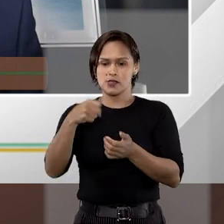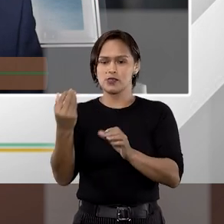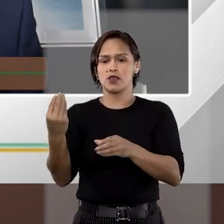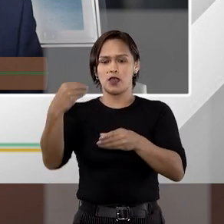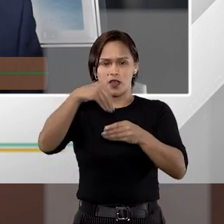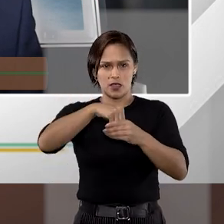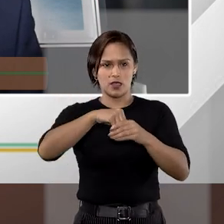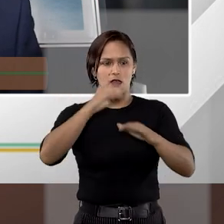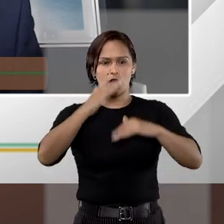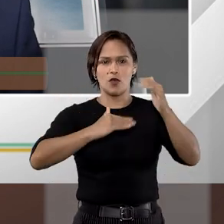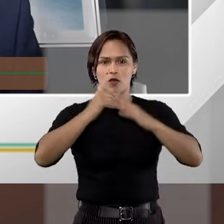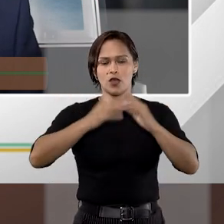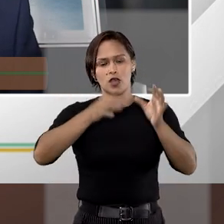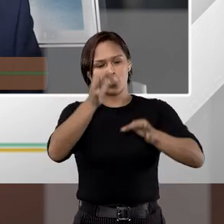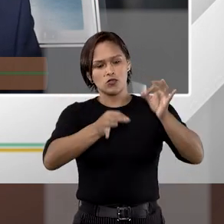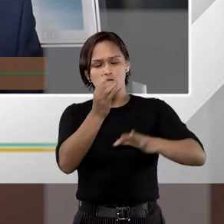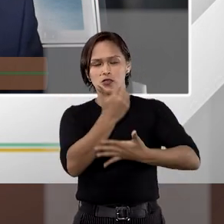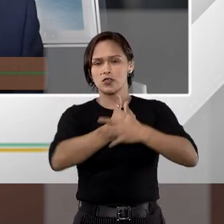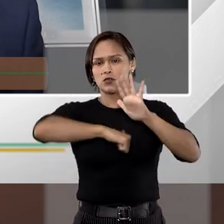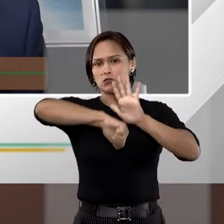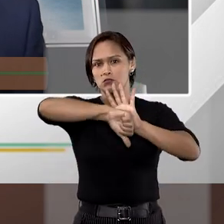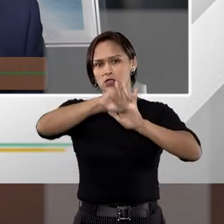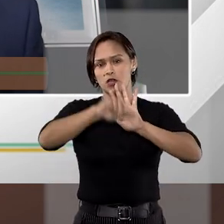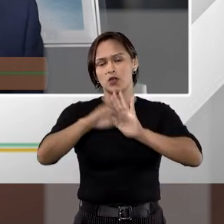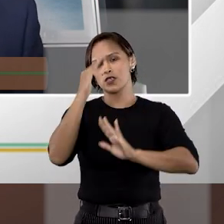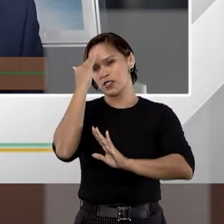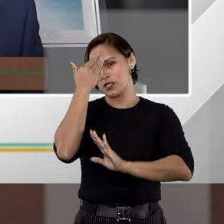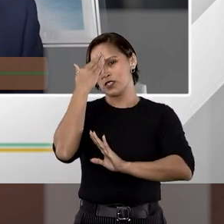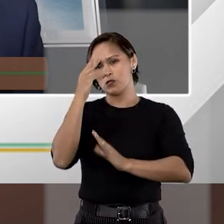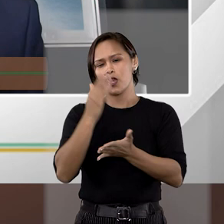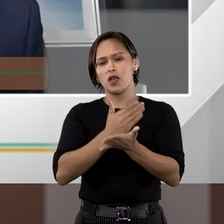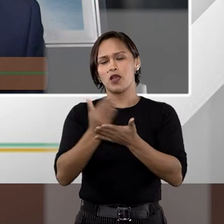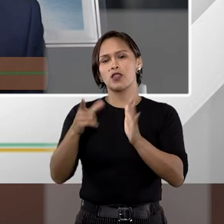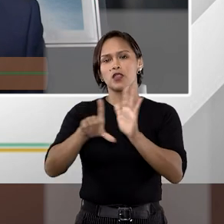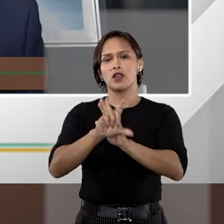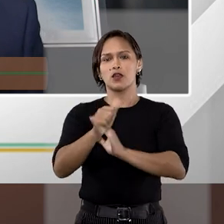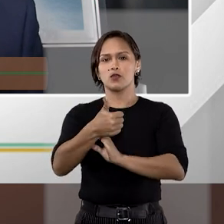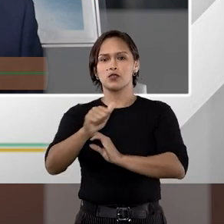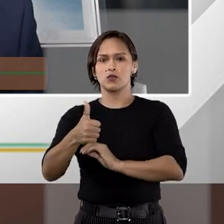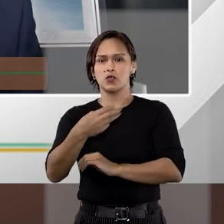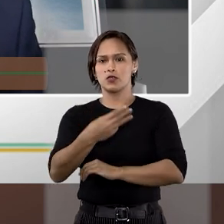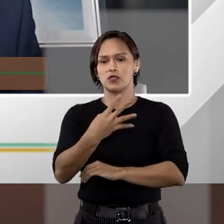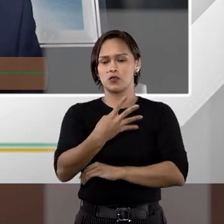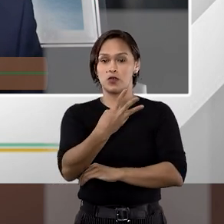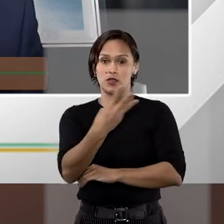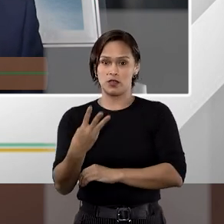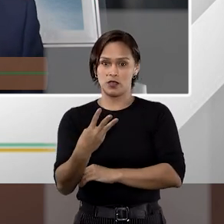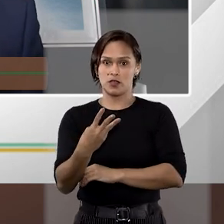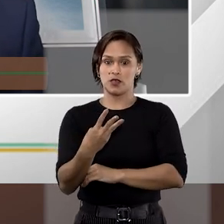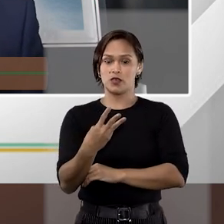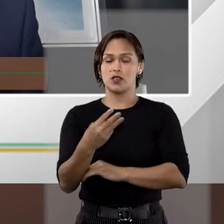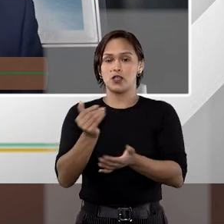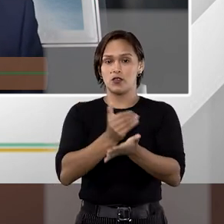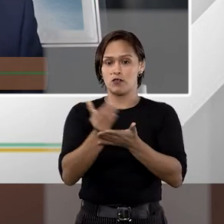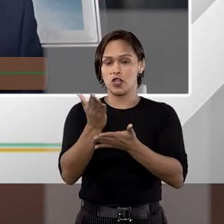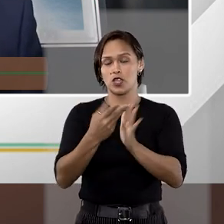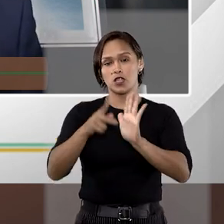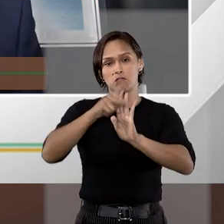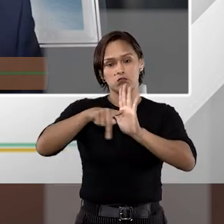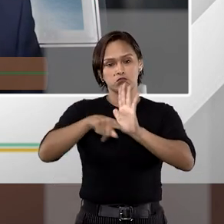assim dentro da competência do juizado especial criminal e essa interpretação decorre da lei 11.343 que foi